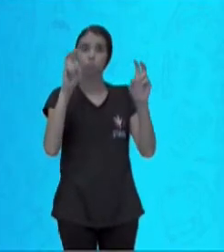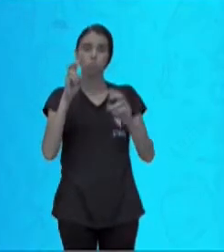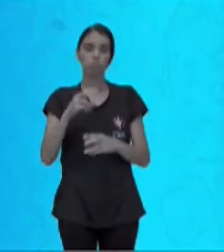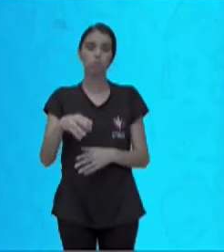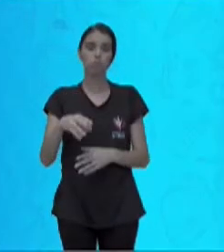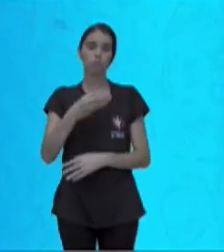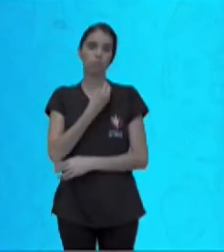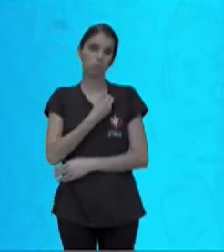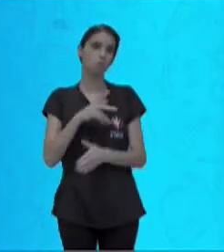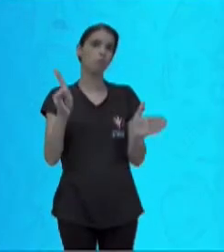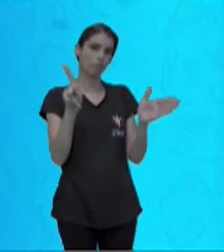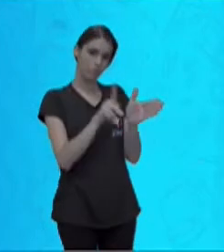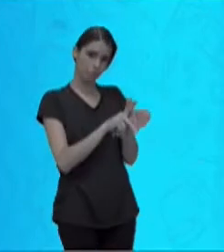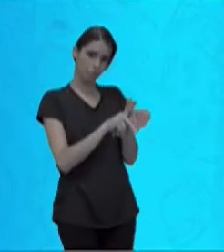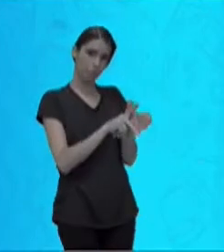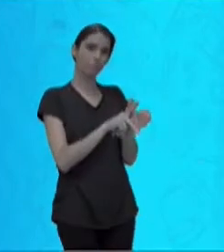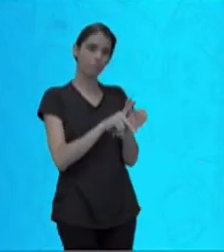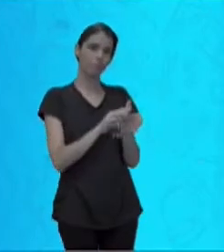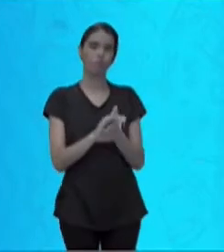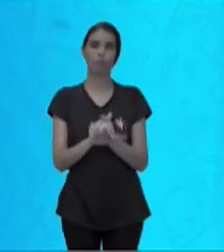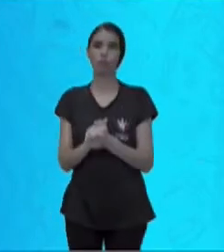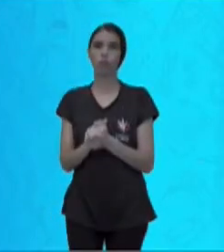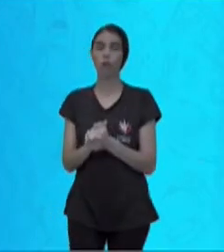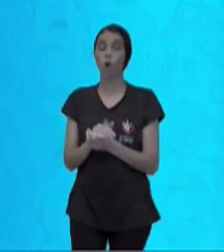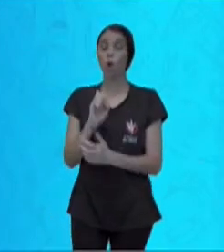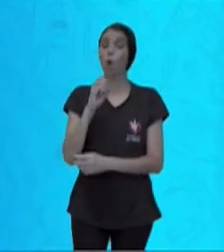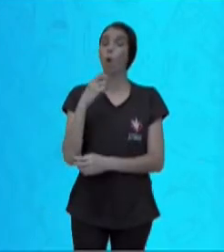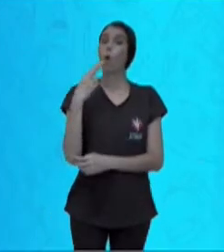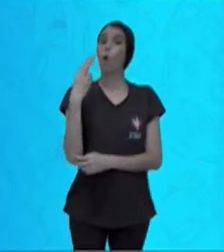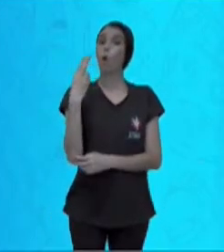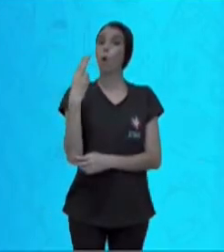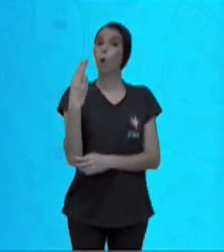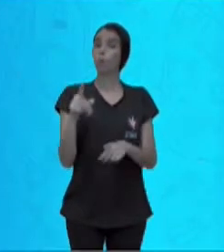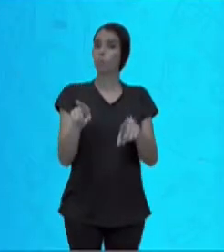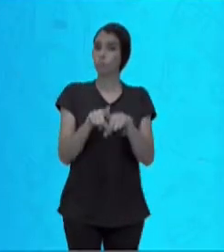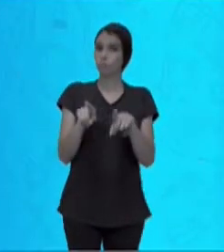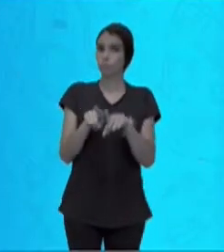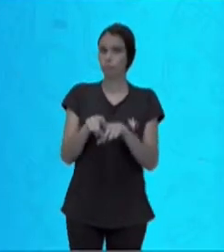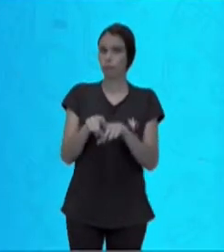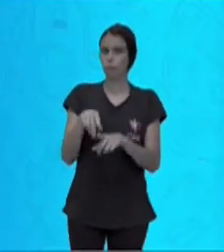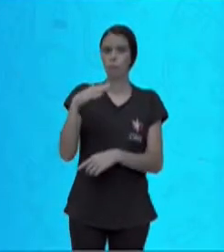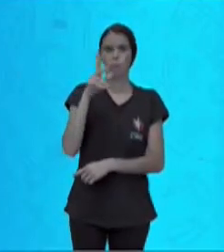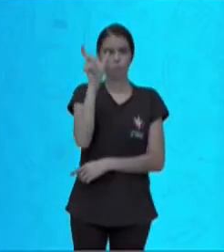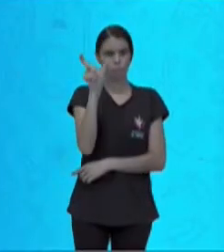vida. No caso, se tratando de um famoso, de uma personalidade.